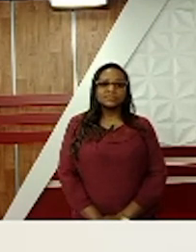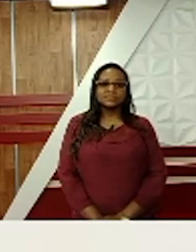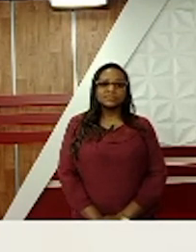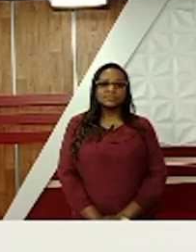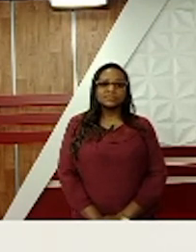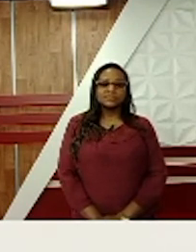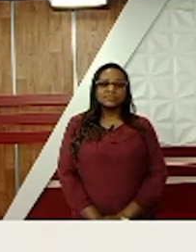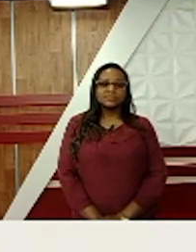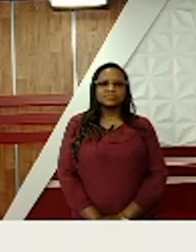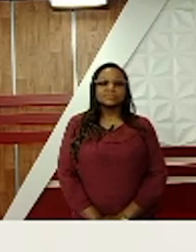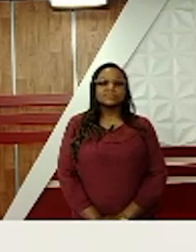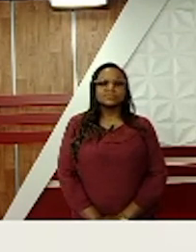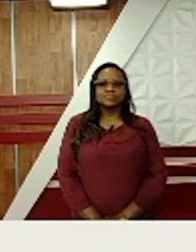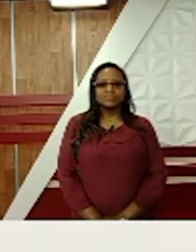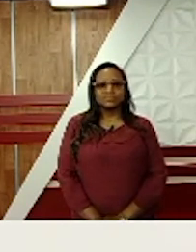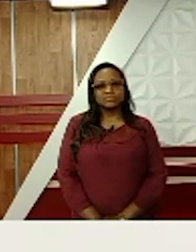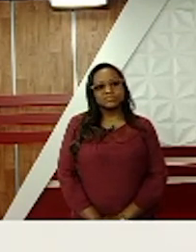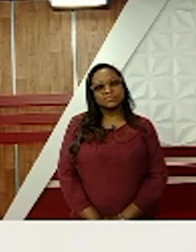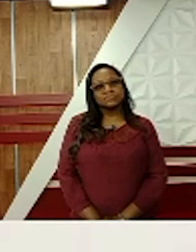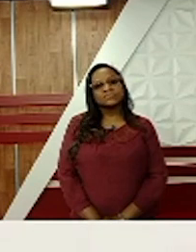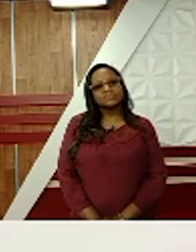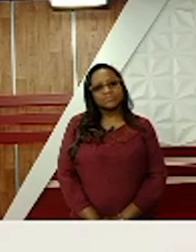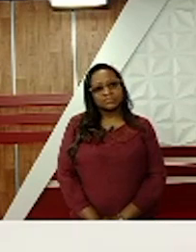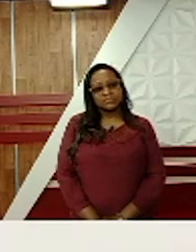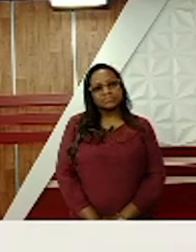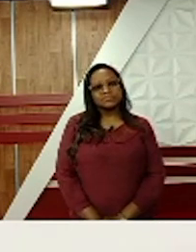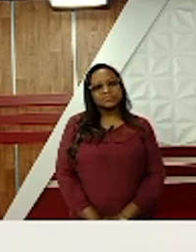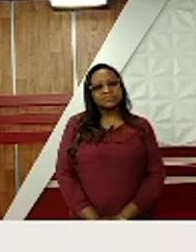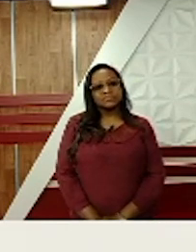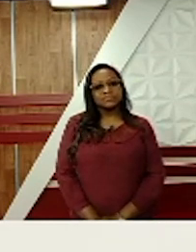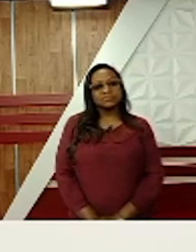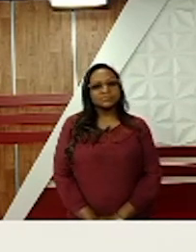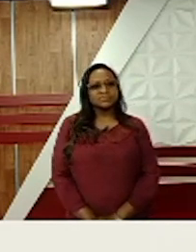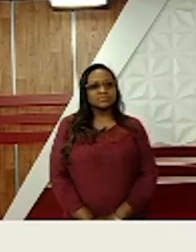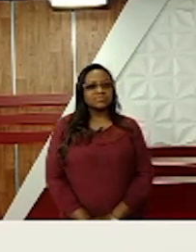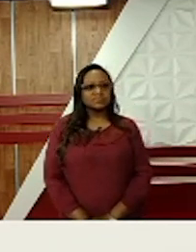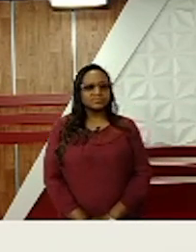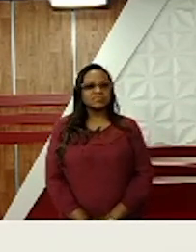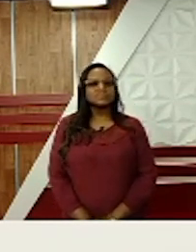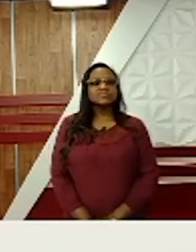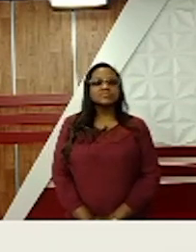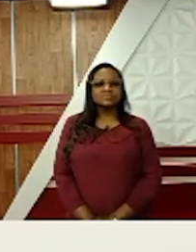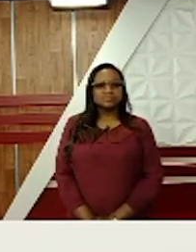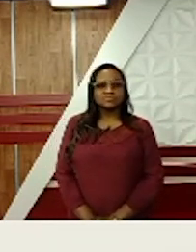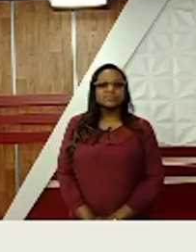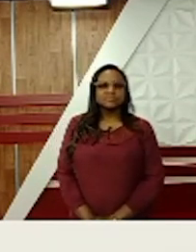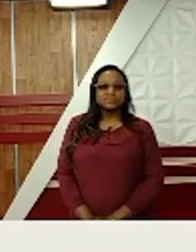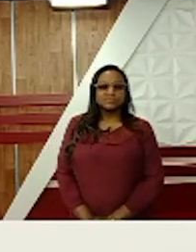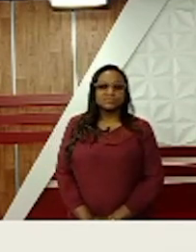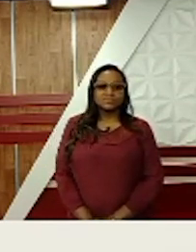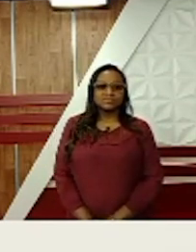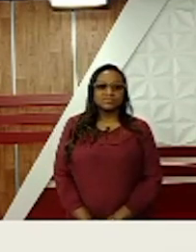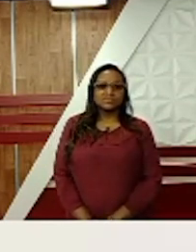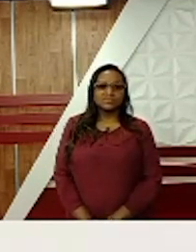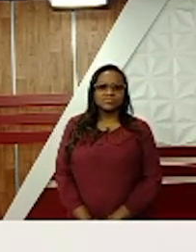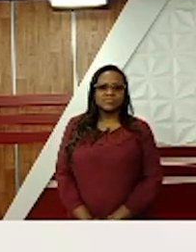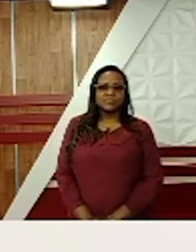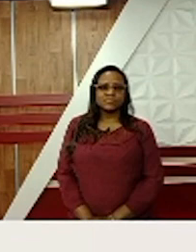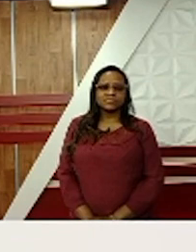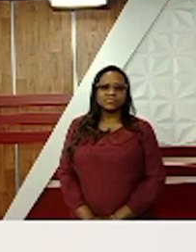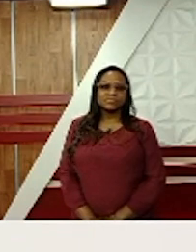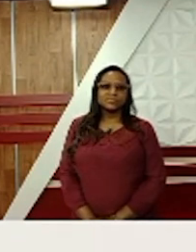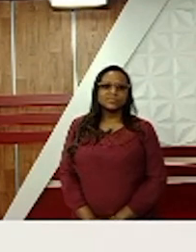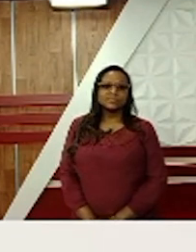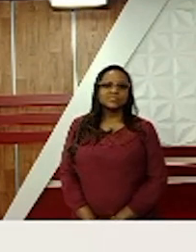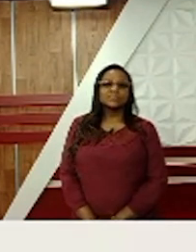de clientes com um novo produto, ou seja, ela mudou, remodelou o negócio dela. Parece uma coisa tão simples, mas ela